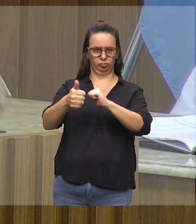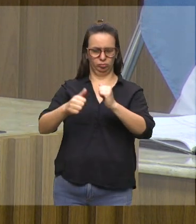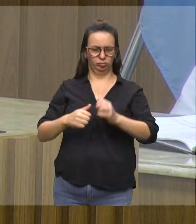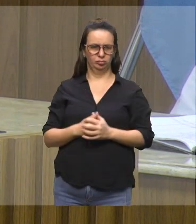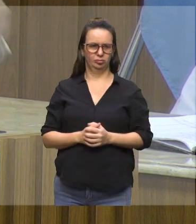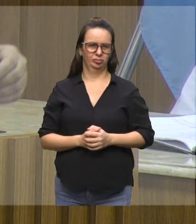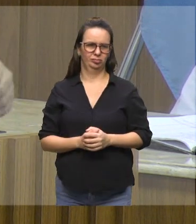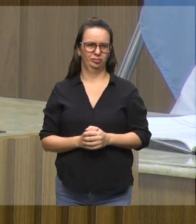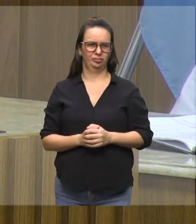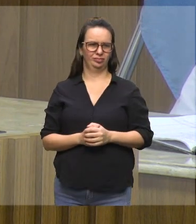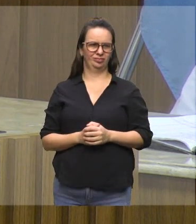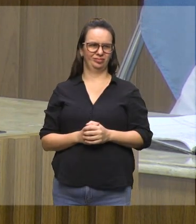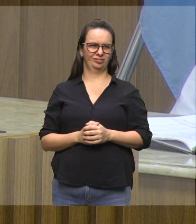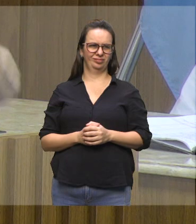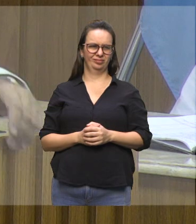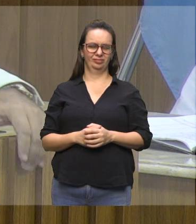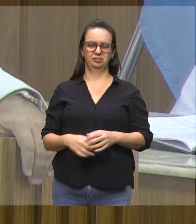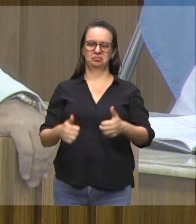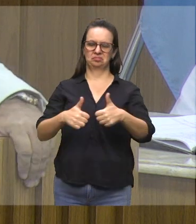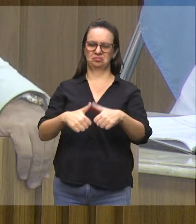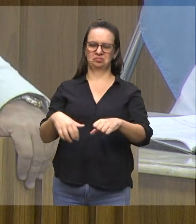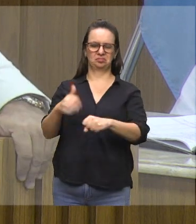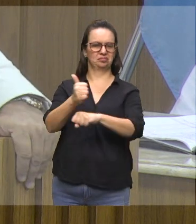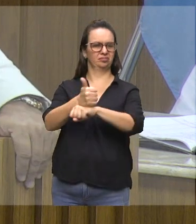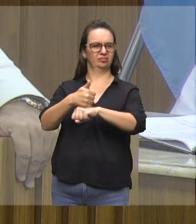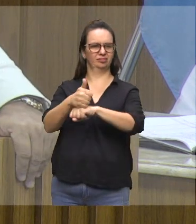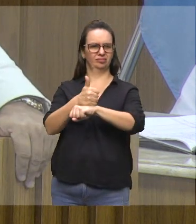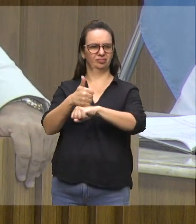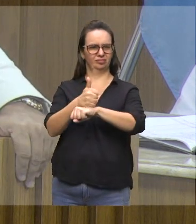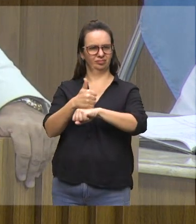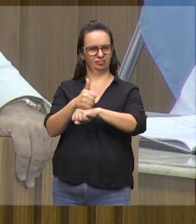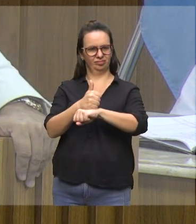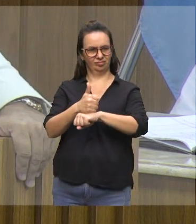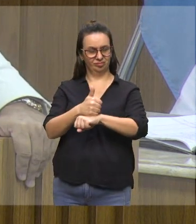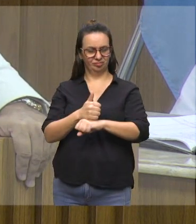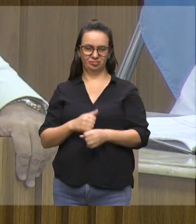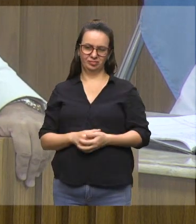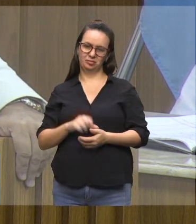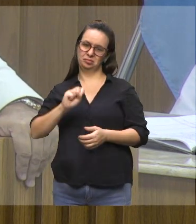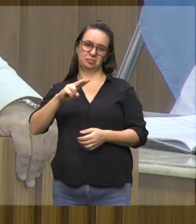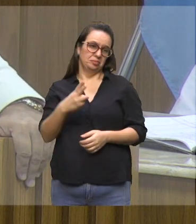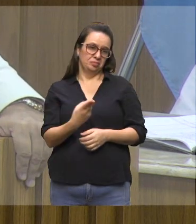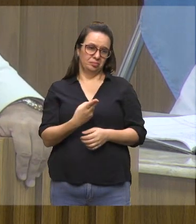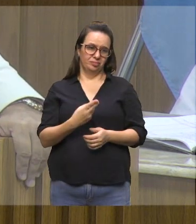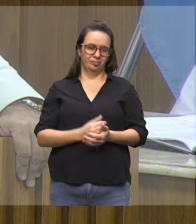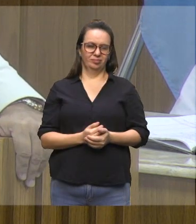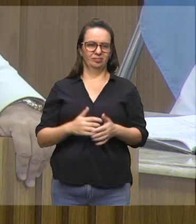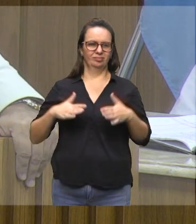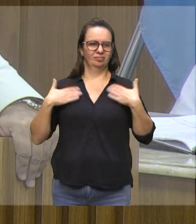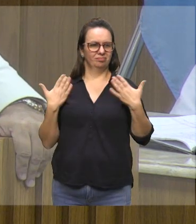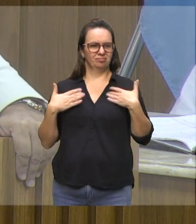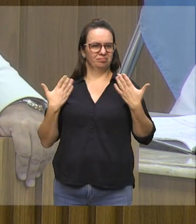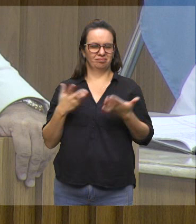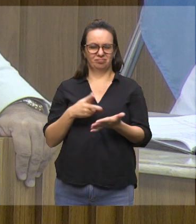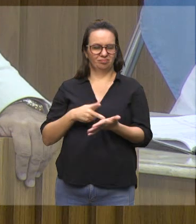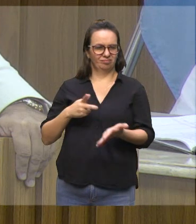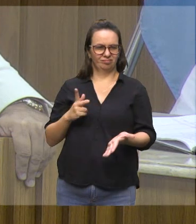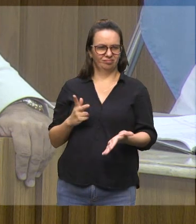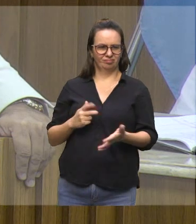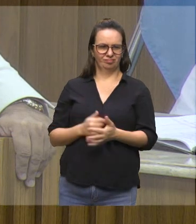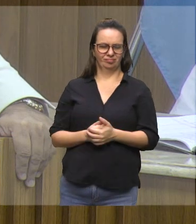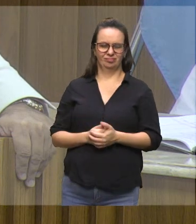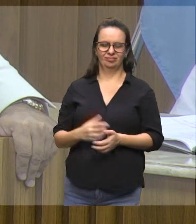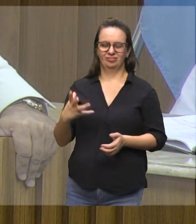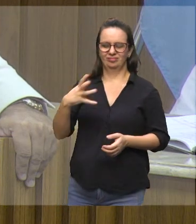de forma amadora, de forma profissional. E isso eu senti na minha pele,